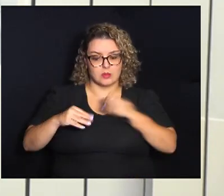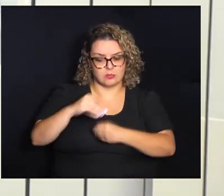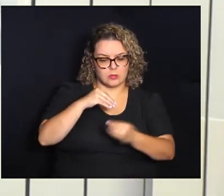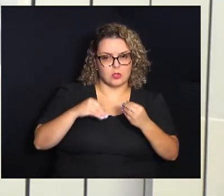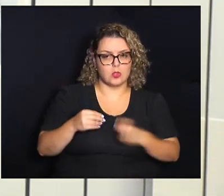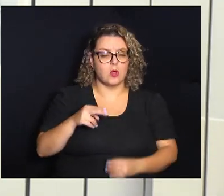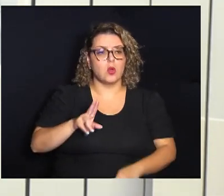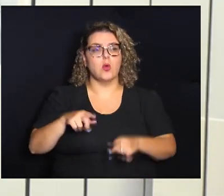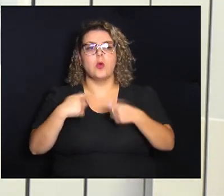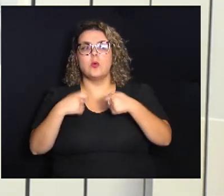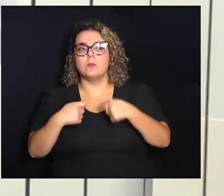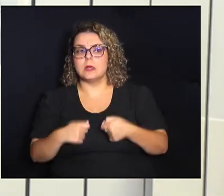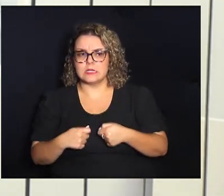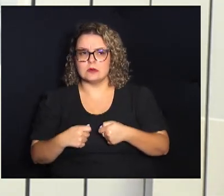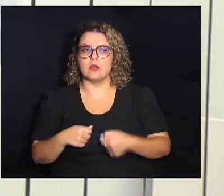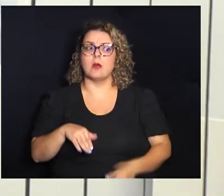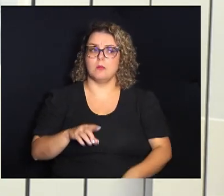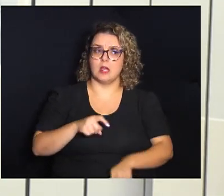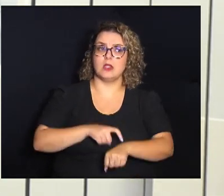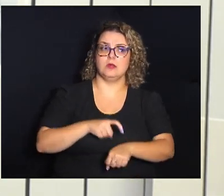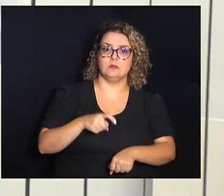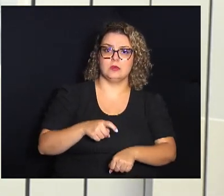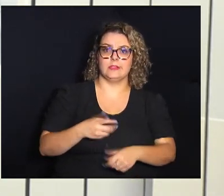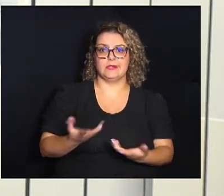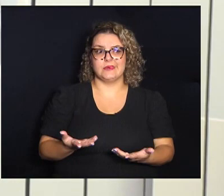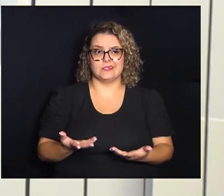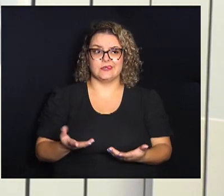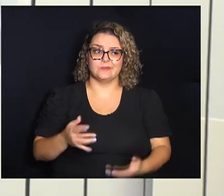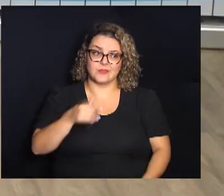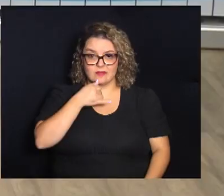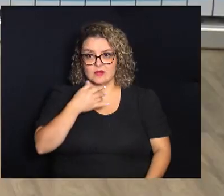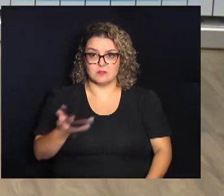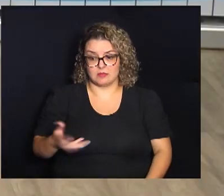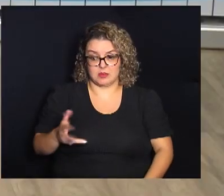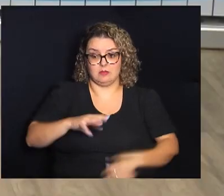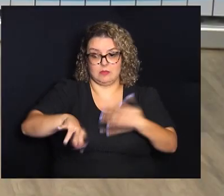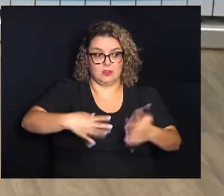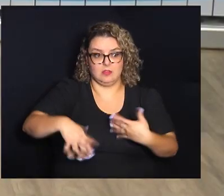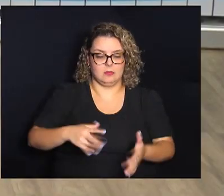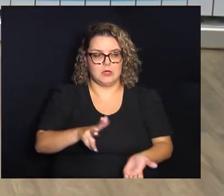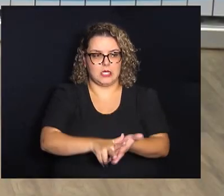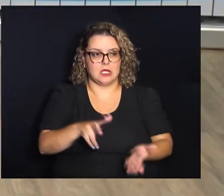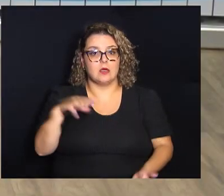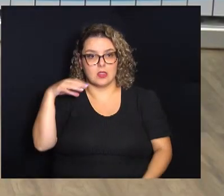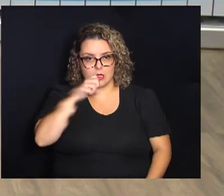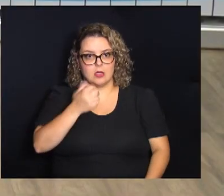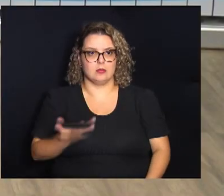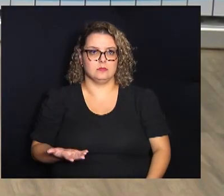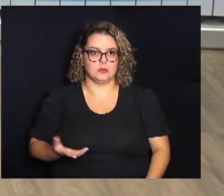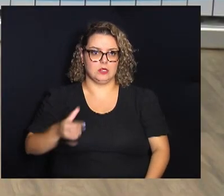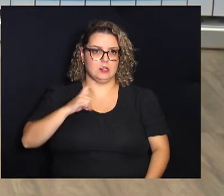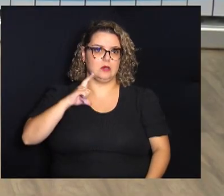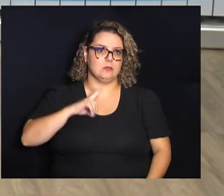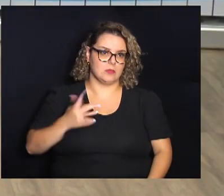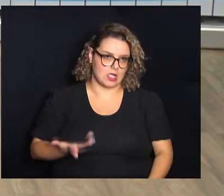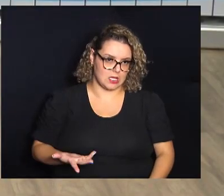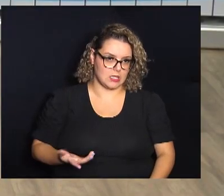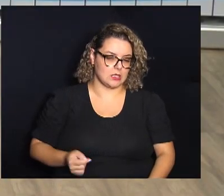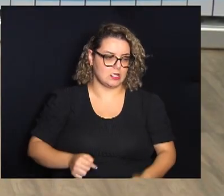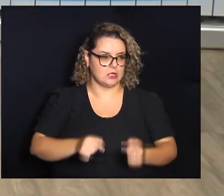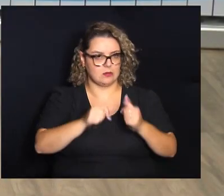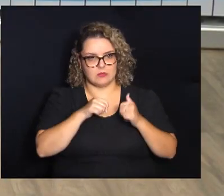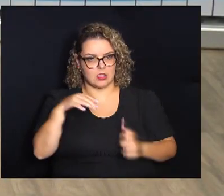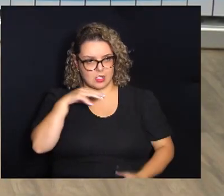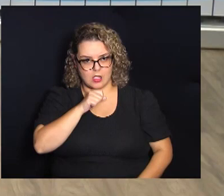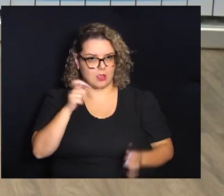era necessário mais tempo e foi feito numa velocidade grande até para regularizar logo, para ter esse